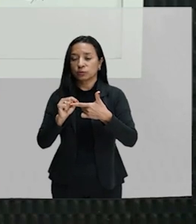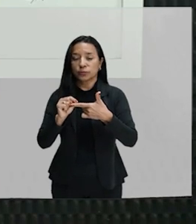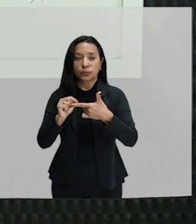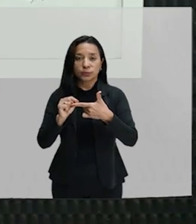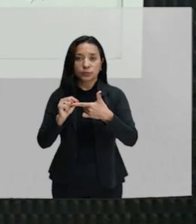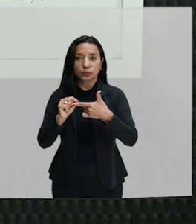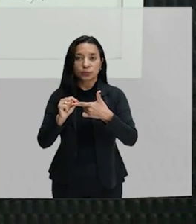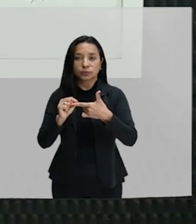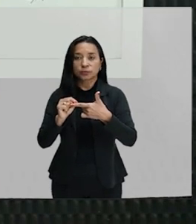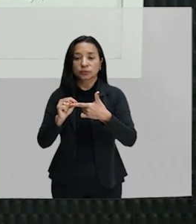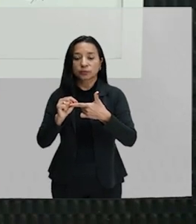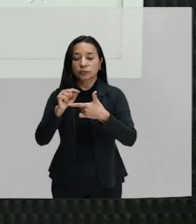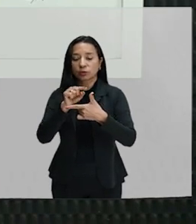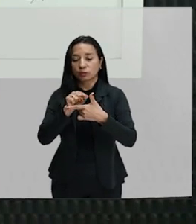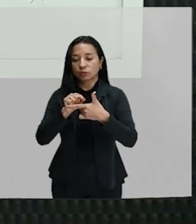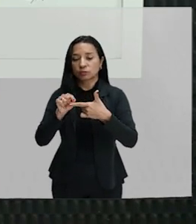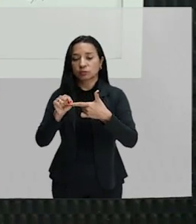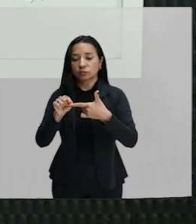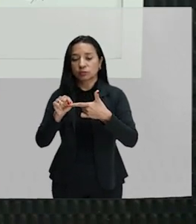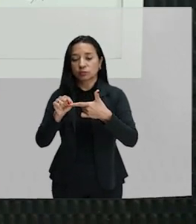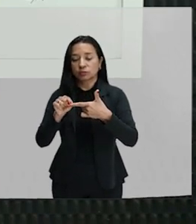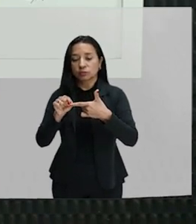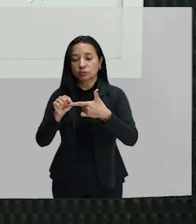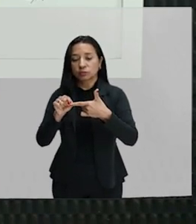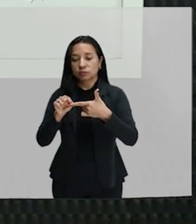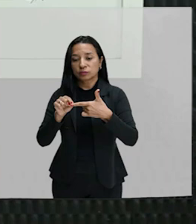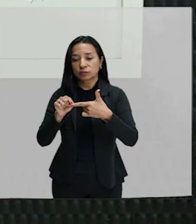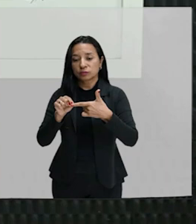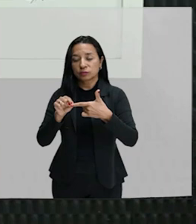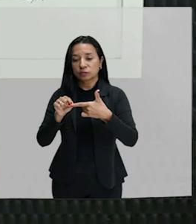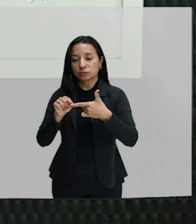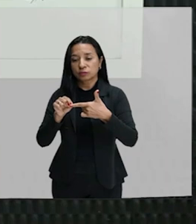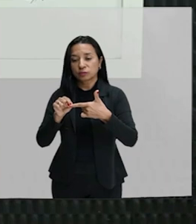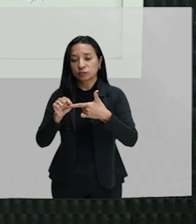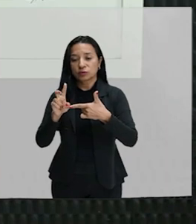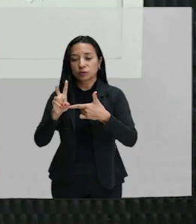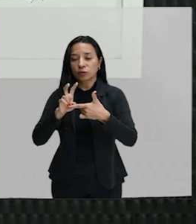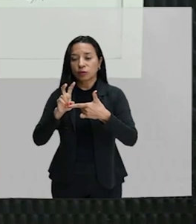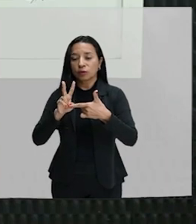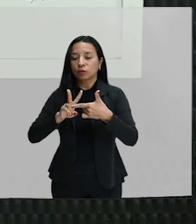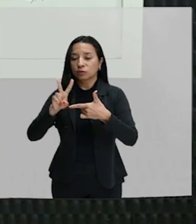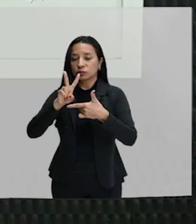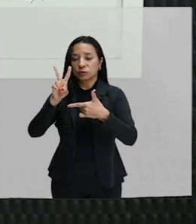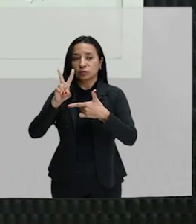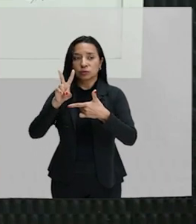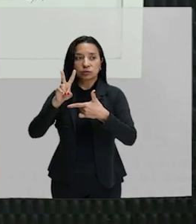formas aqui o gráfico e aqui os valores correspondentes